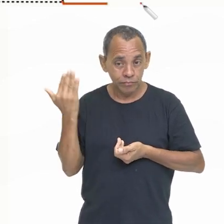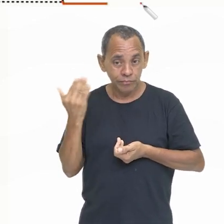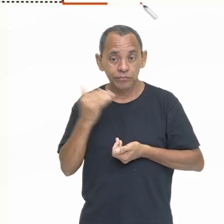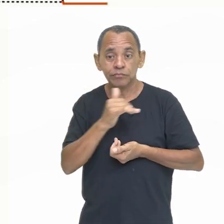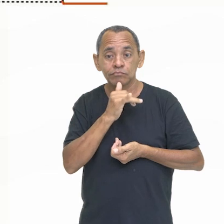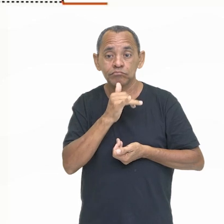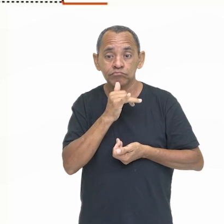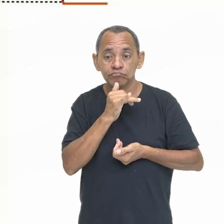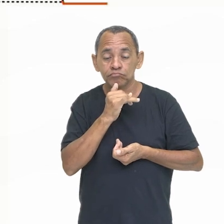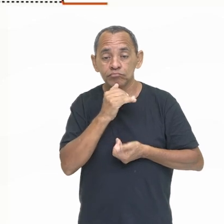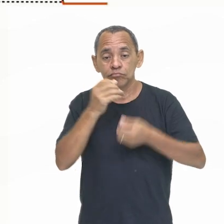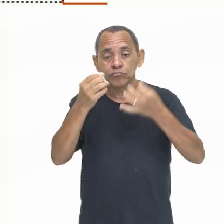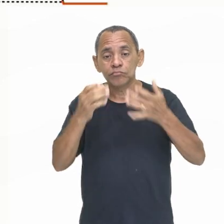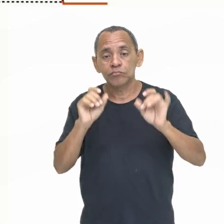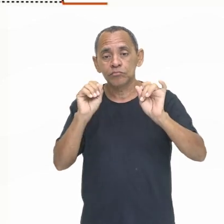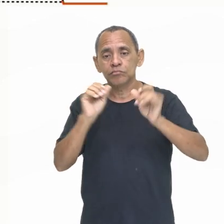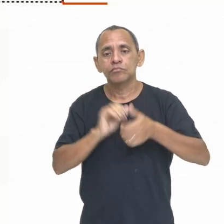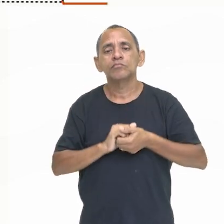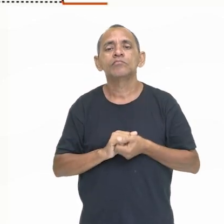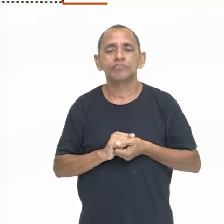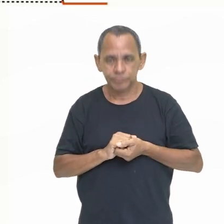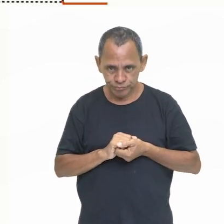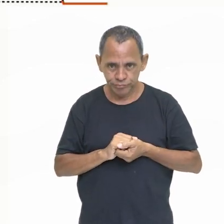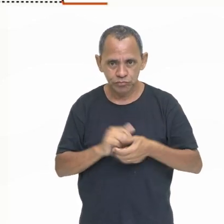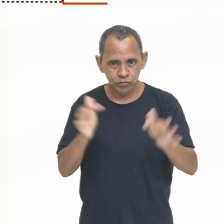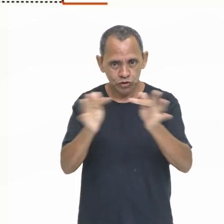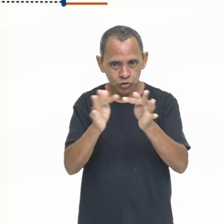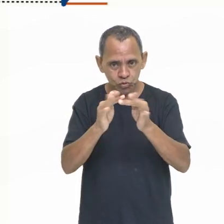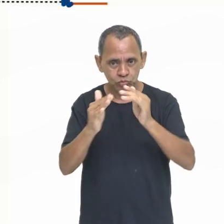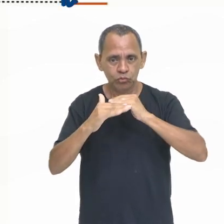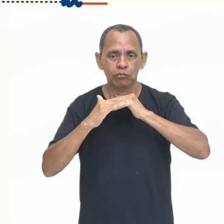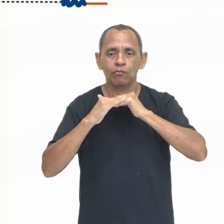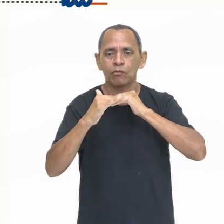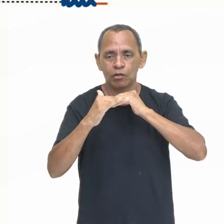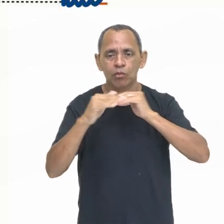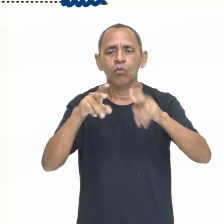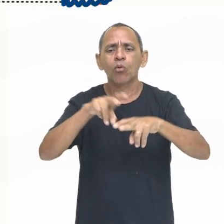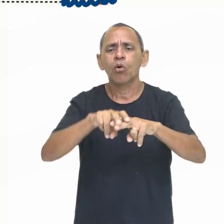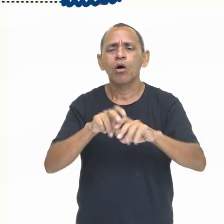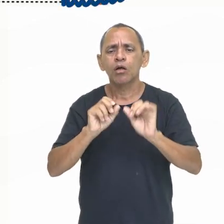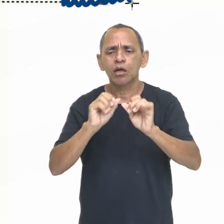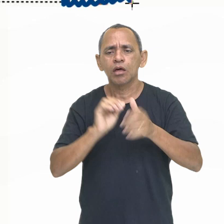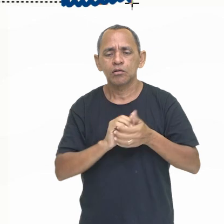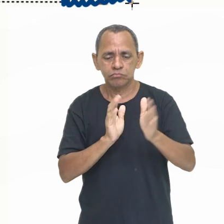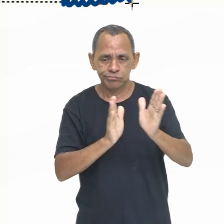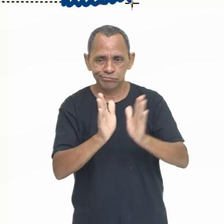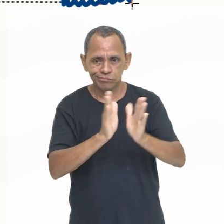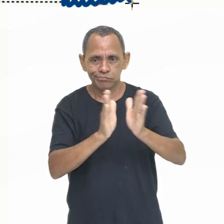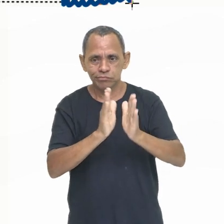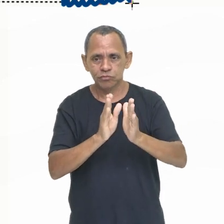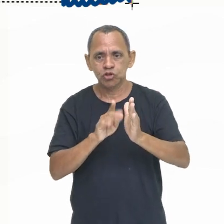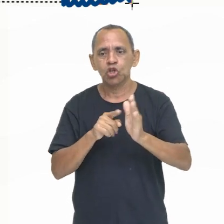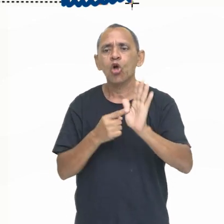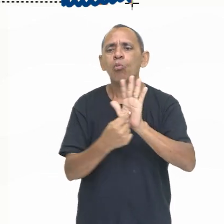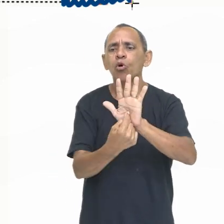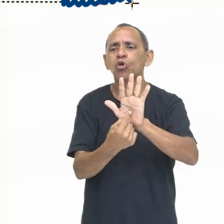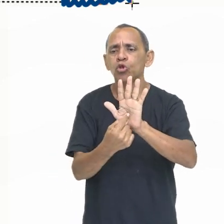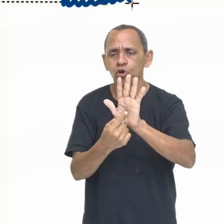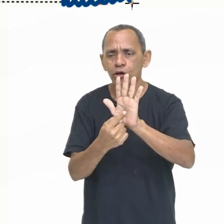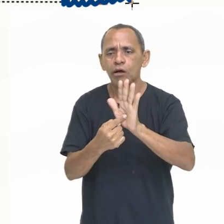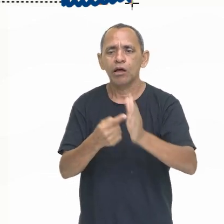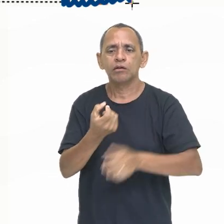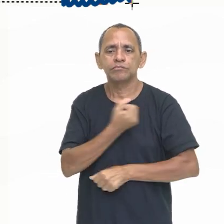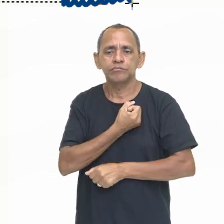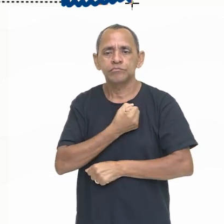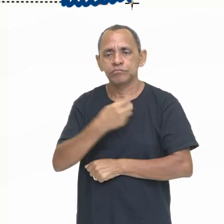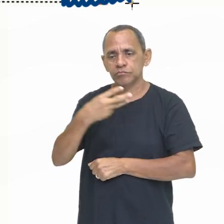função ela é constante para os intervalos a contar do número 3, ao